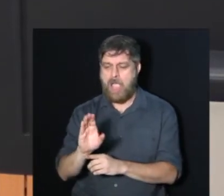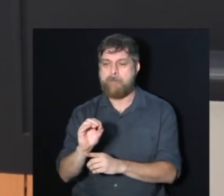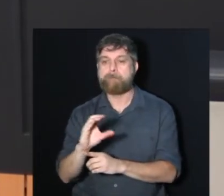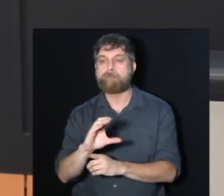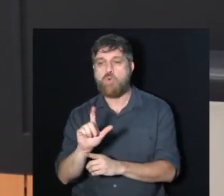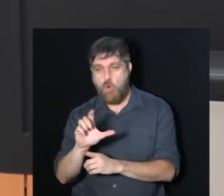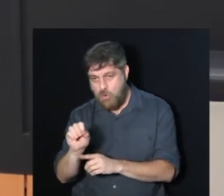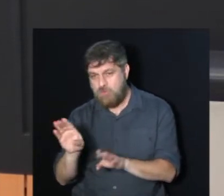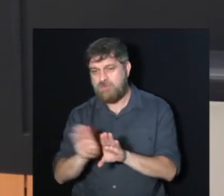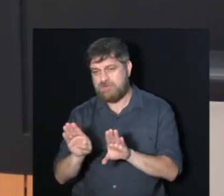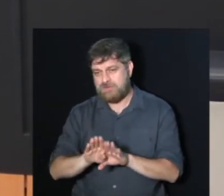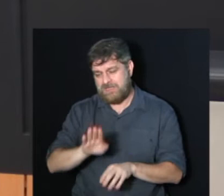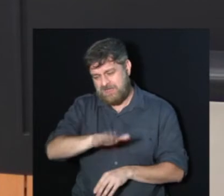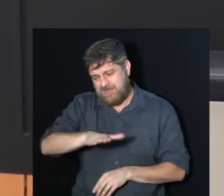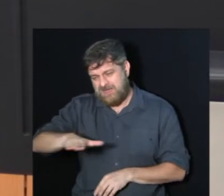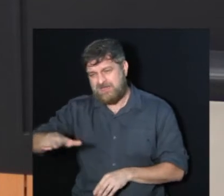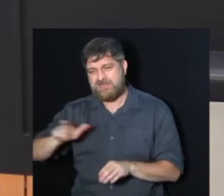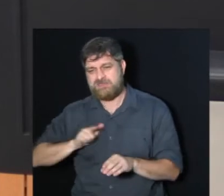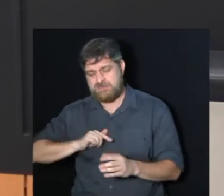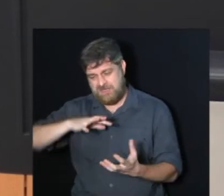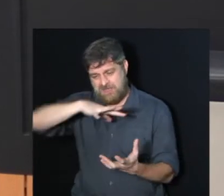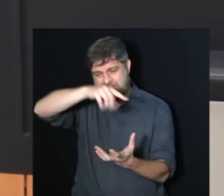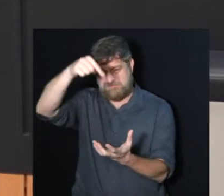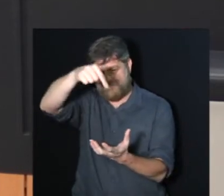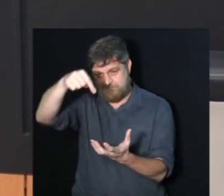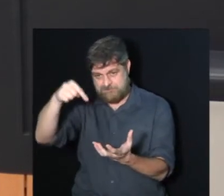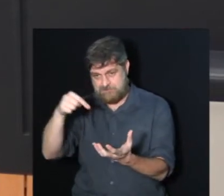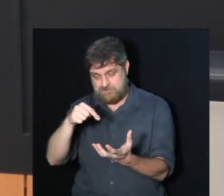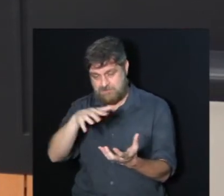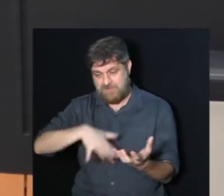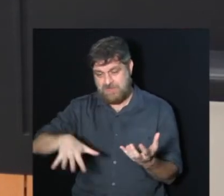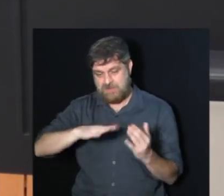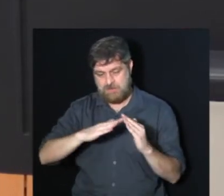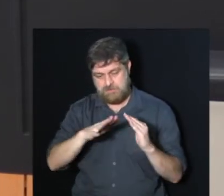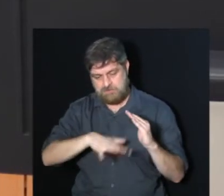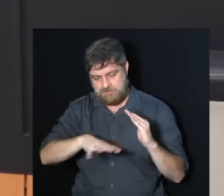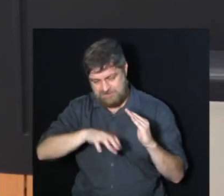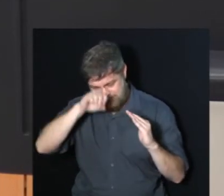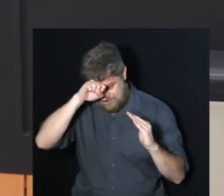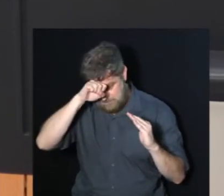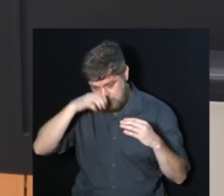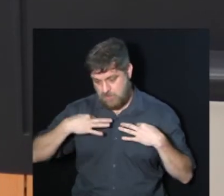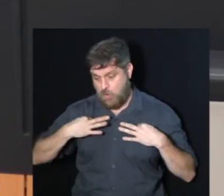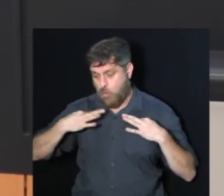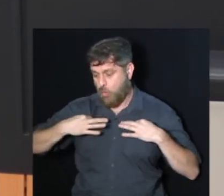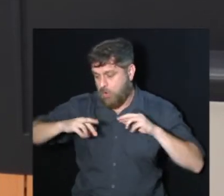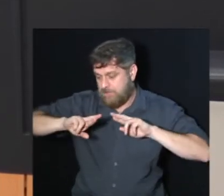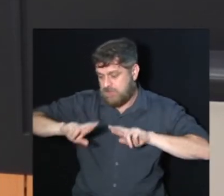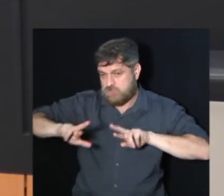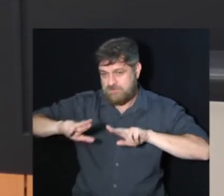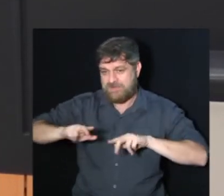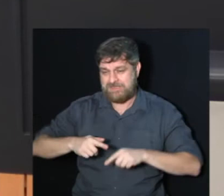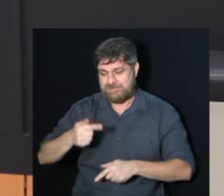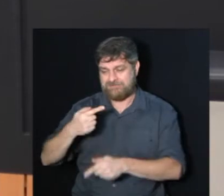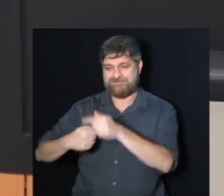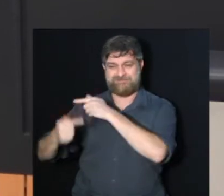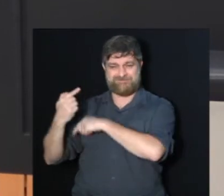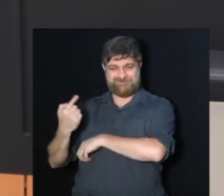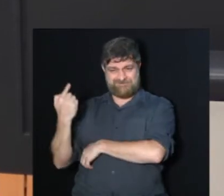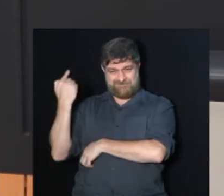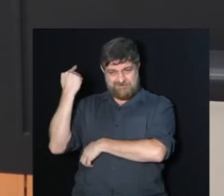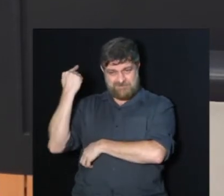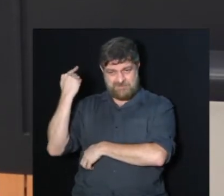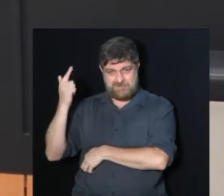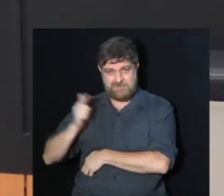crianças, guardiões, e mesmo que com roupagem diferente da que conhecemos, esses ancestrais ilustres,